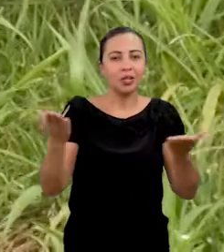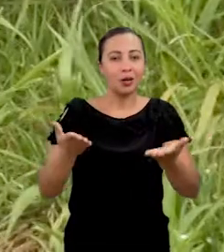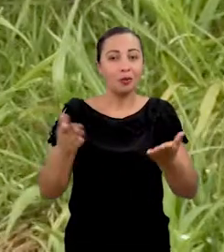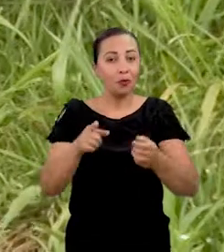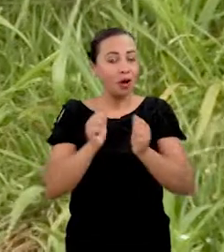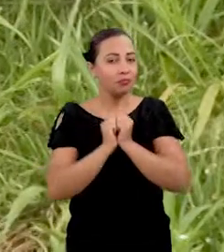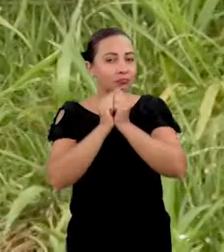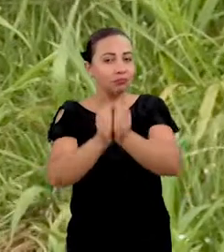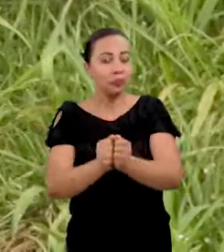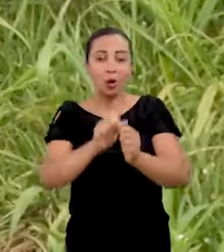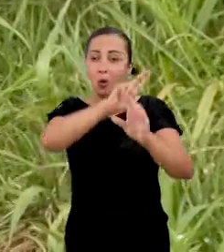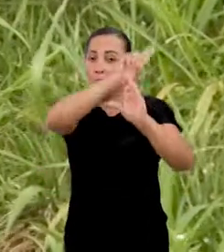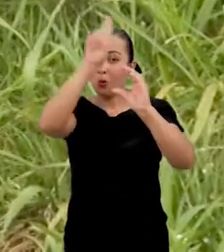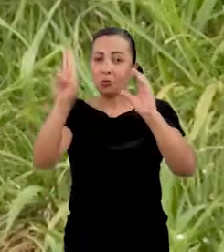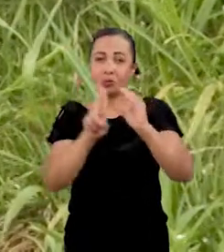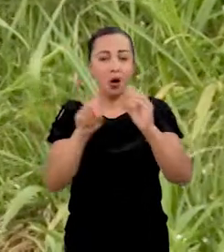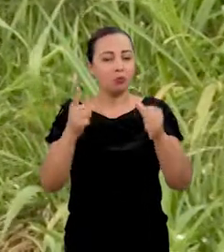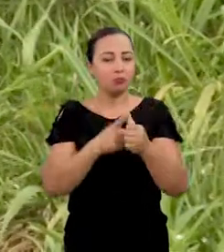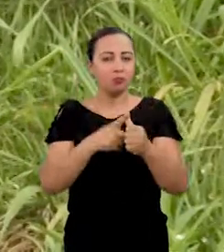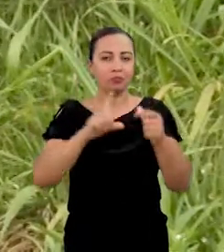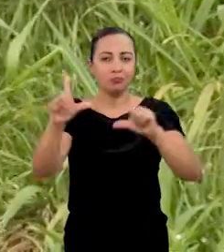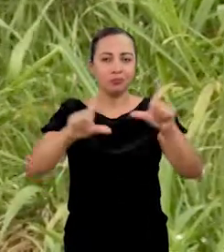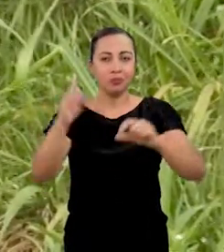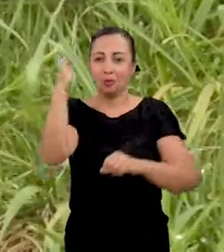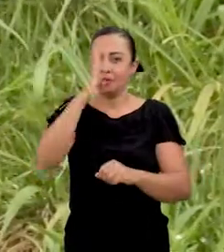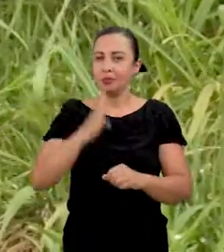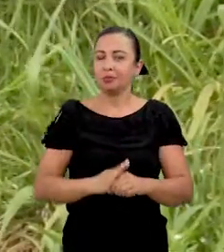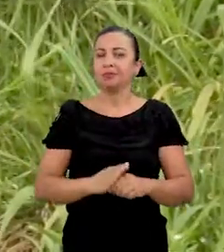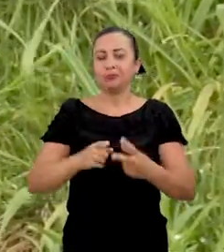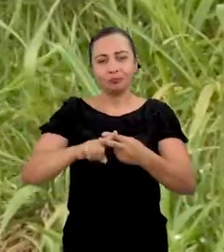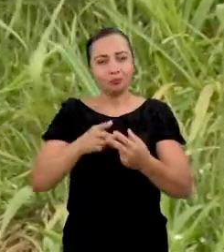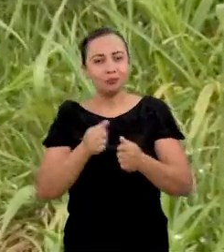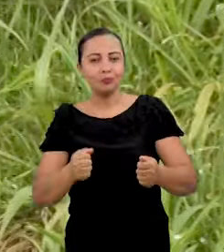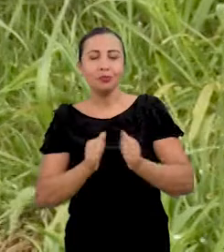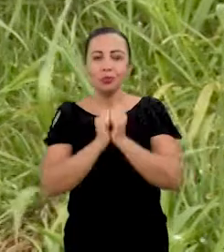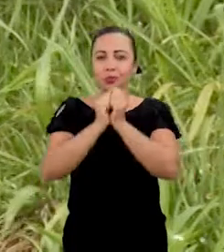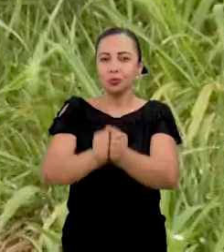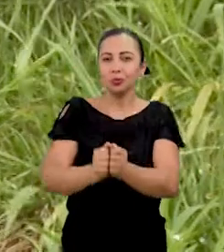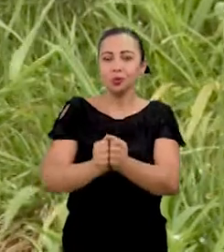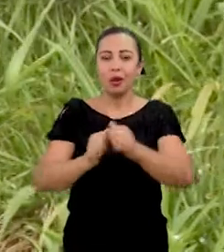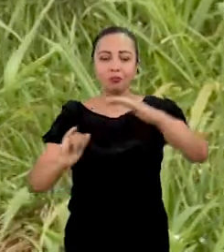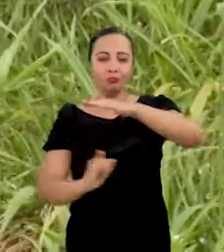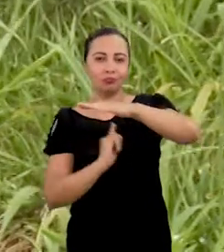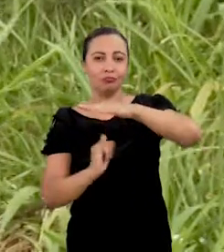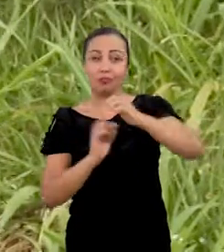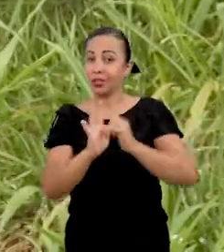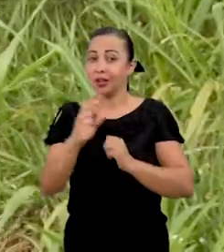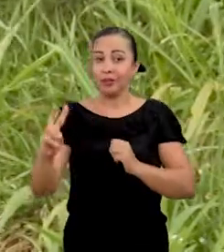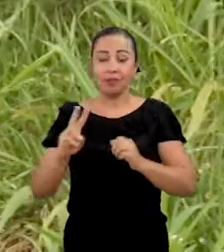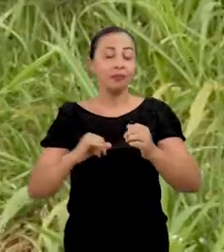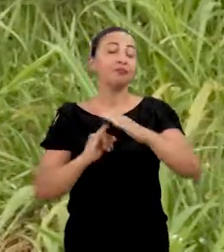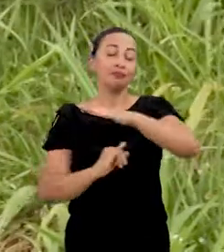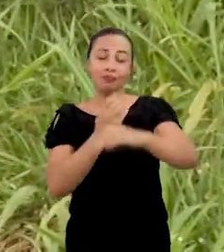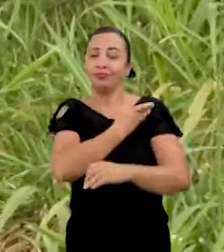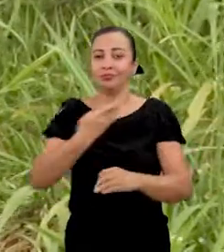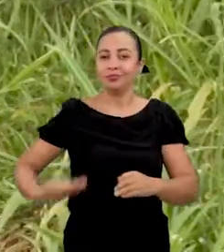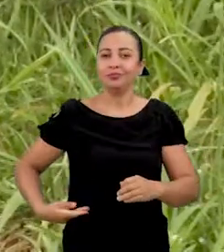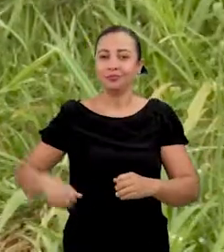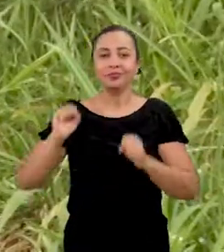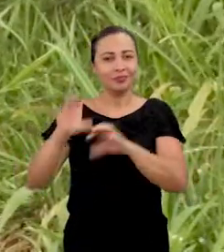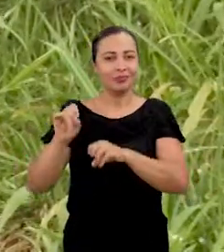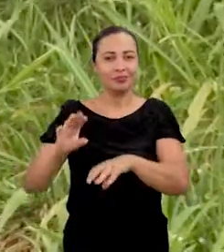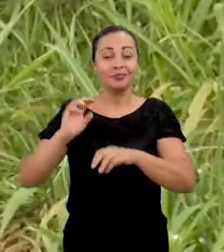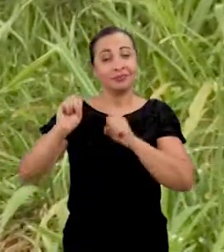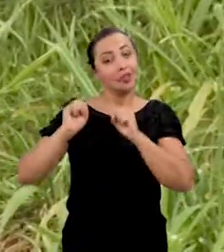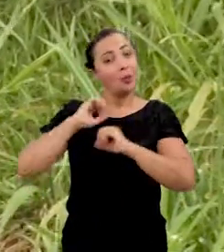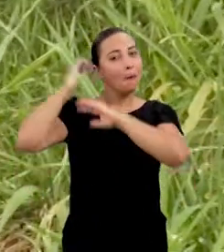Olá, a partir de agora você acompanha mais um Univerciência, o primeiro programa brasileiro produzido por meio da colaboração entre TVs e